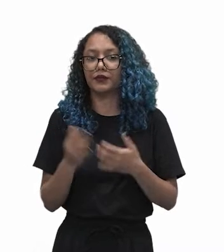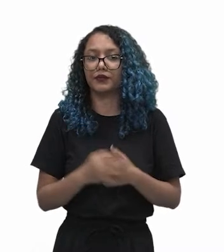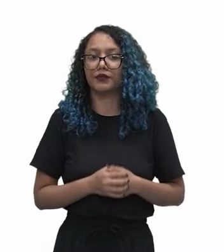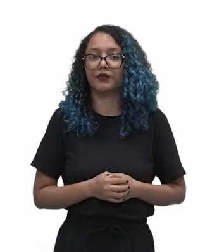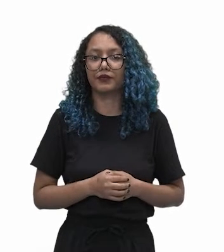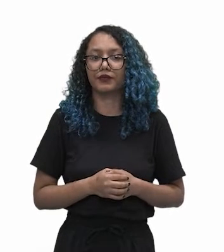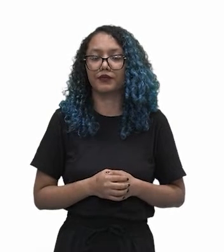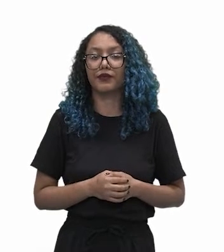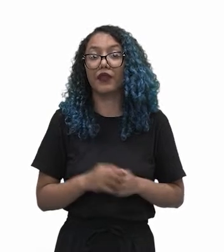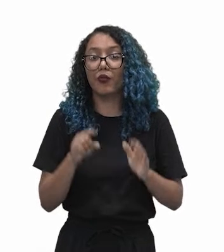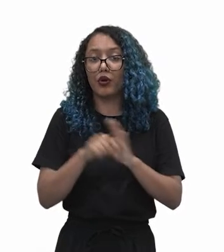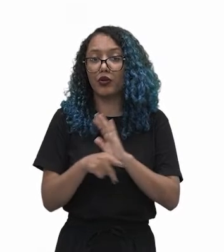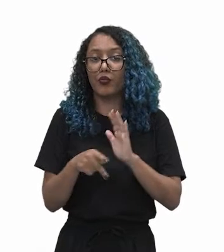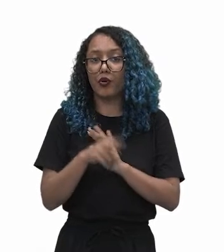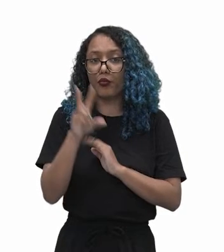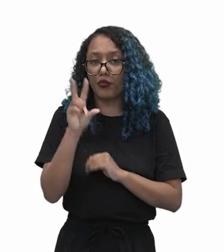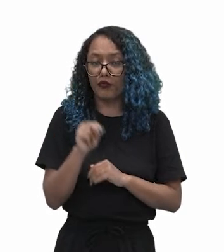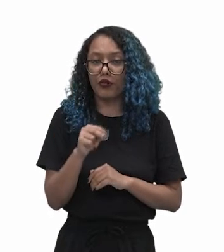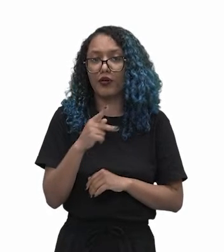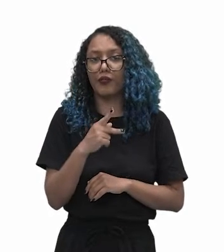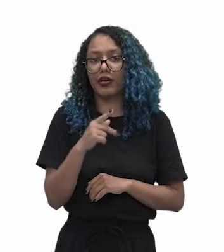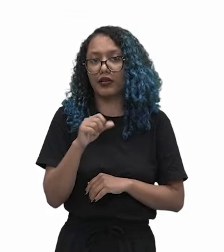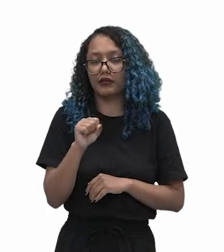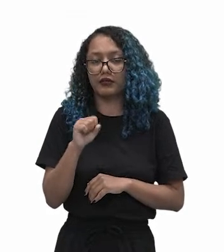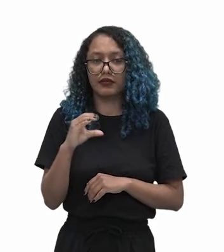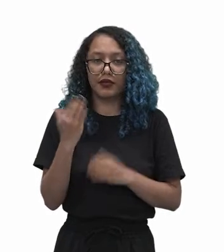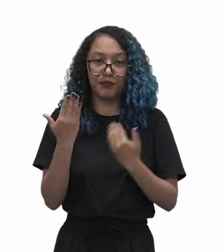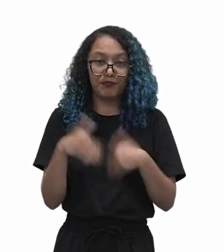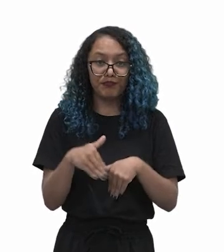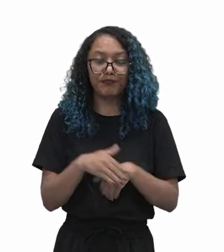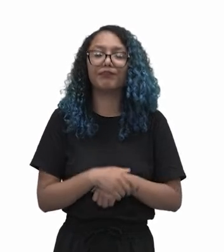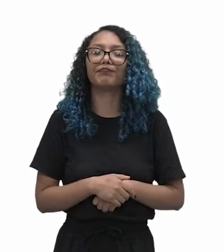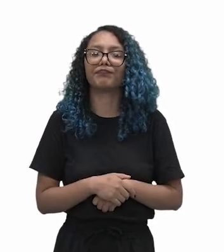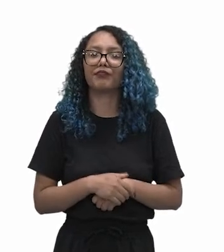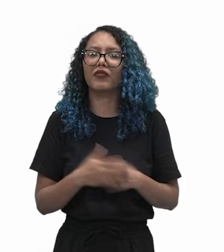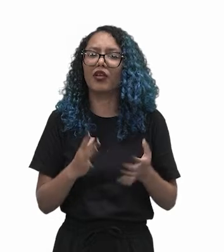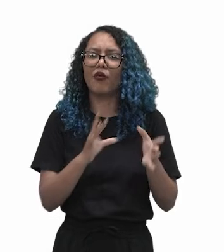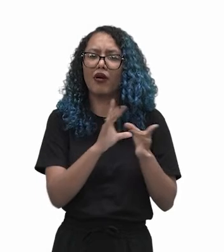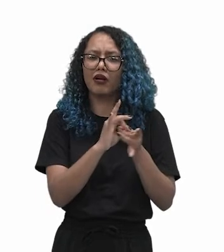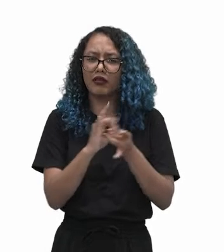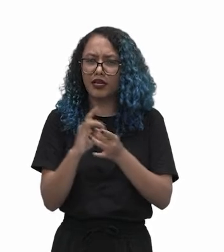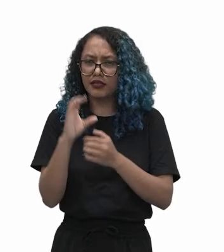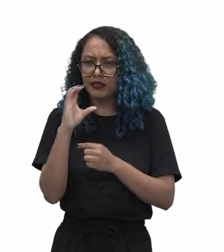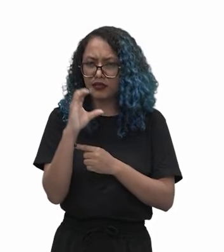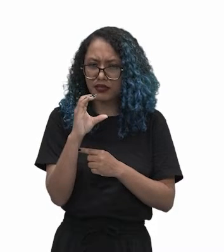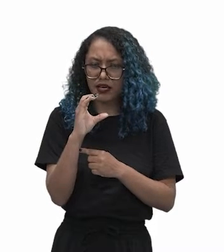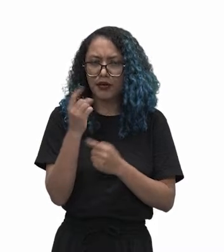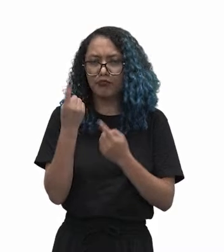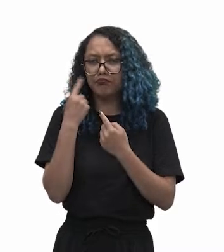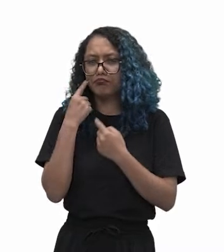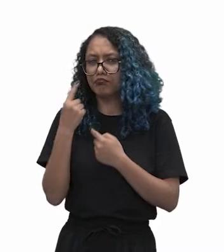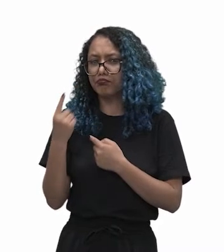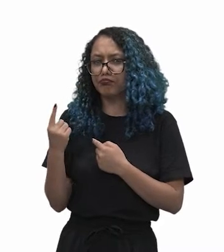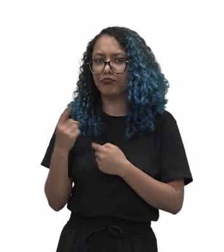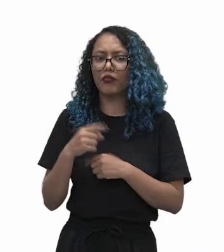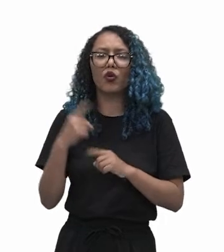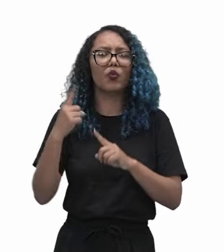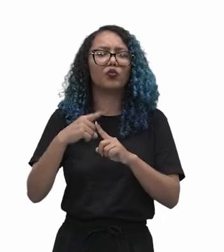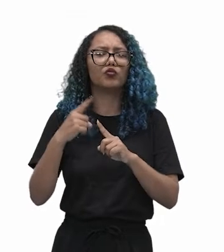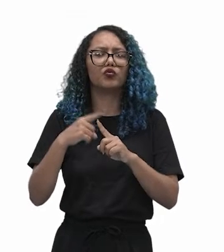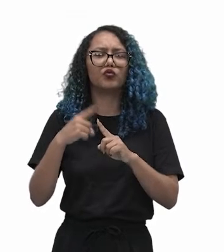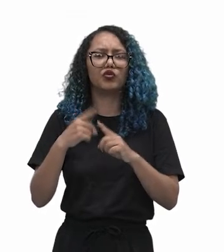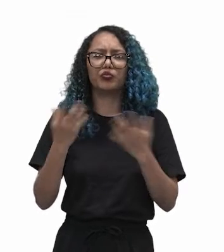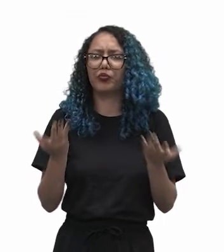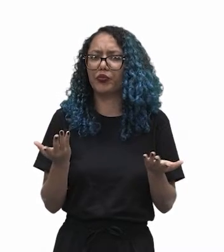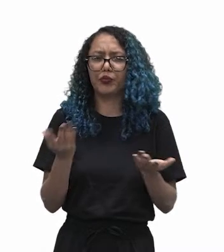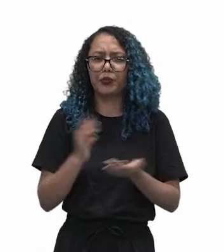uma questão da UFAM, PSC, que diz o seguinte: a cadeia carbônica abaixo é classificada